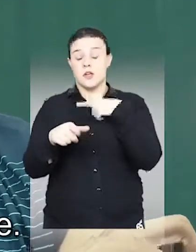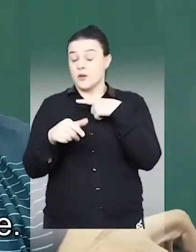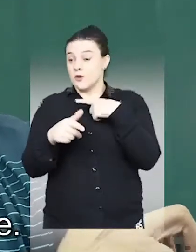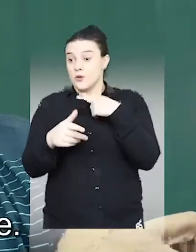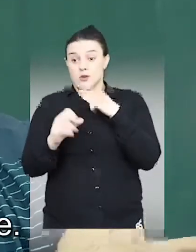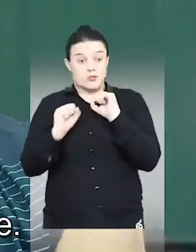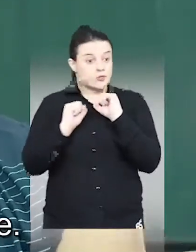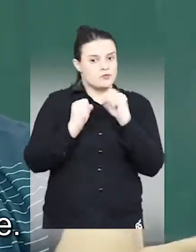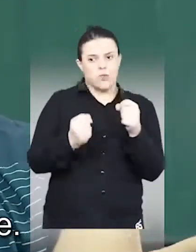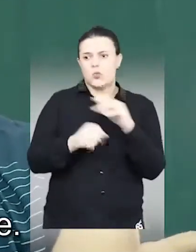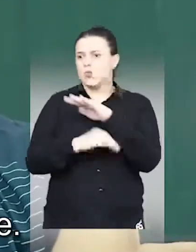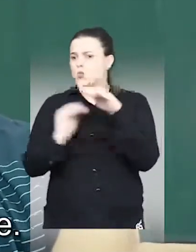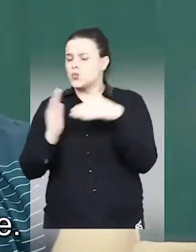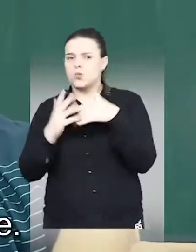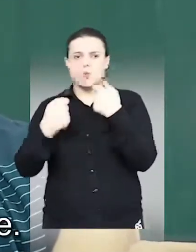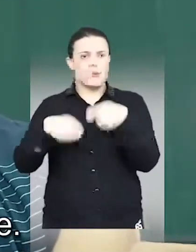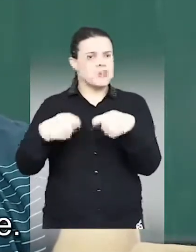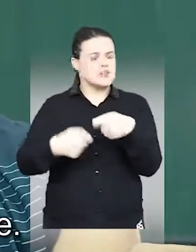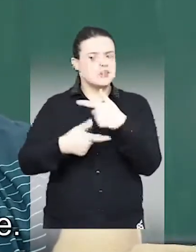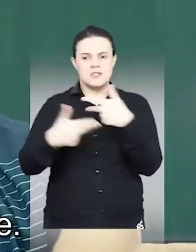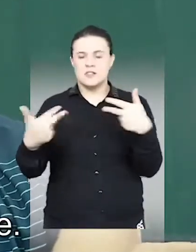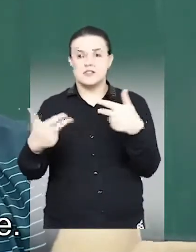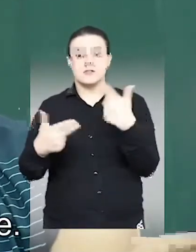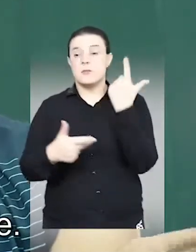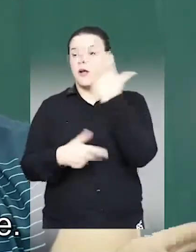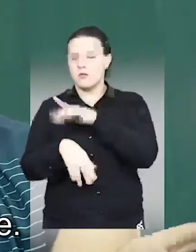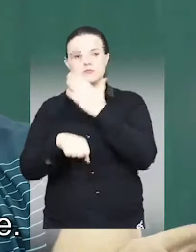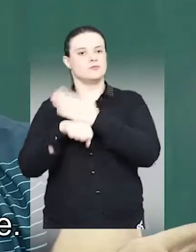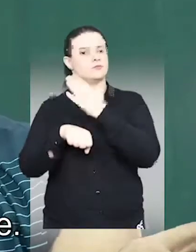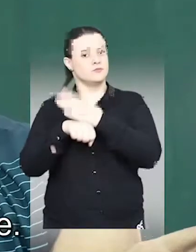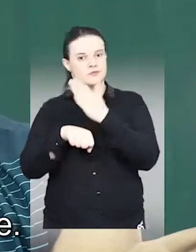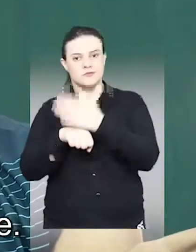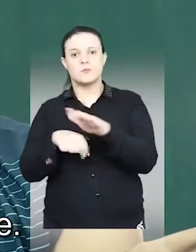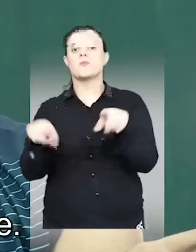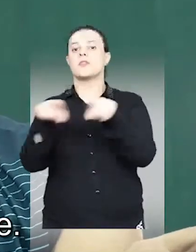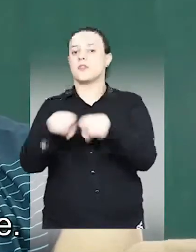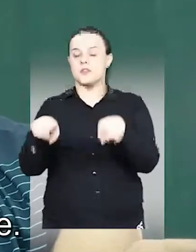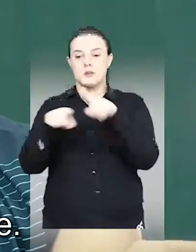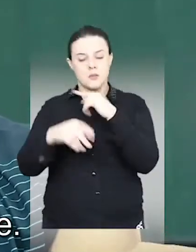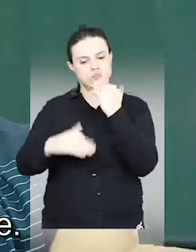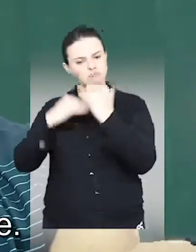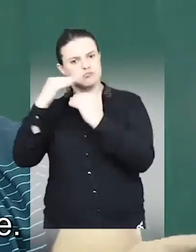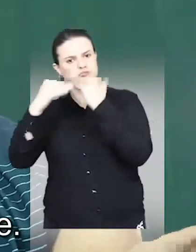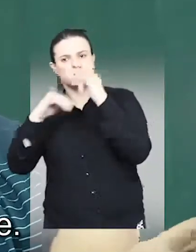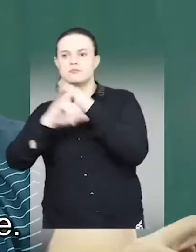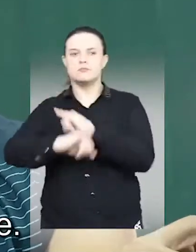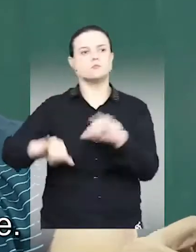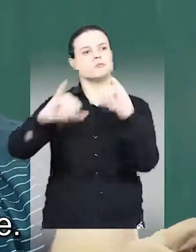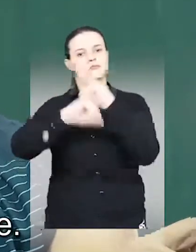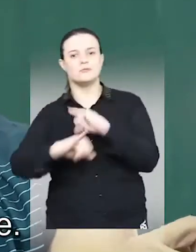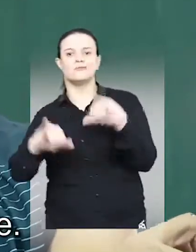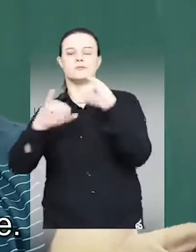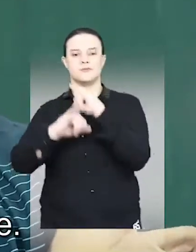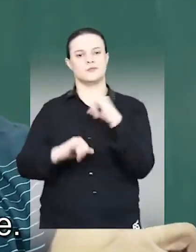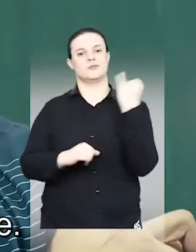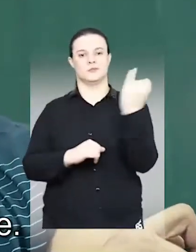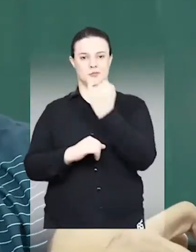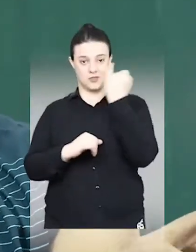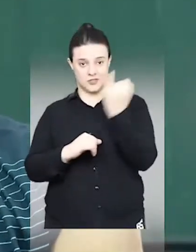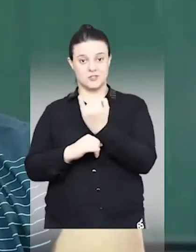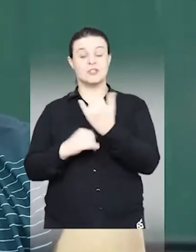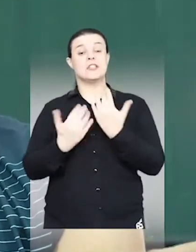faço de tudo e o possível para estar treinando e para estar desenvolvendo e divulgando a